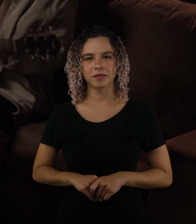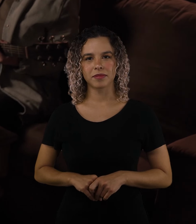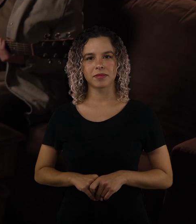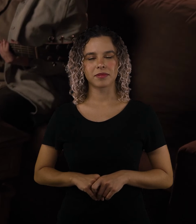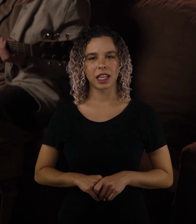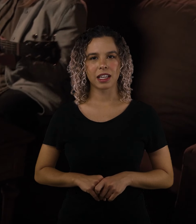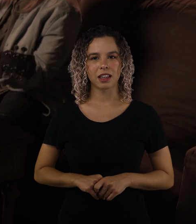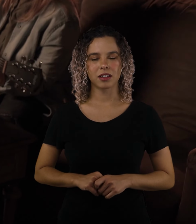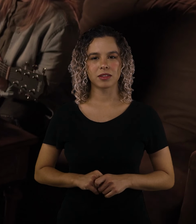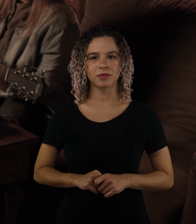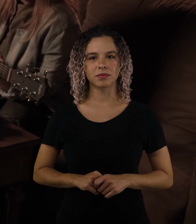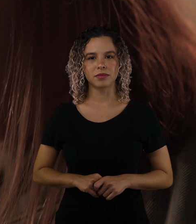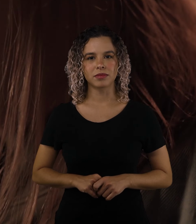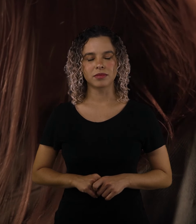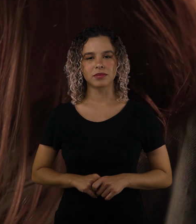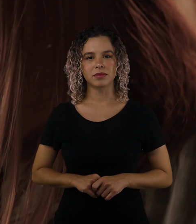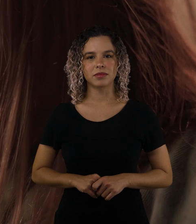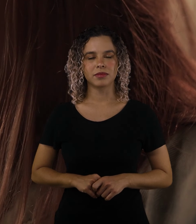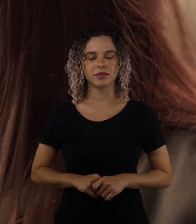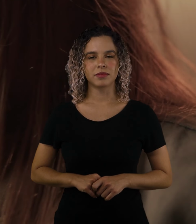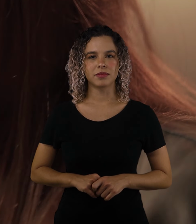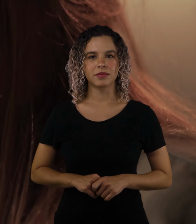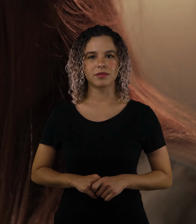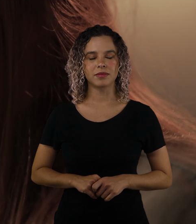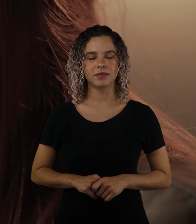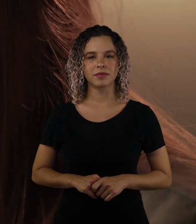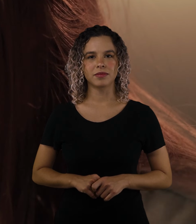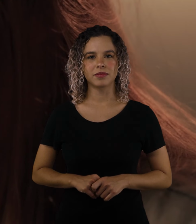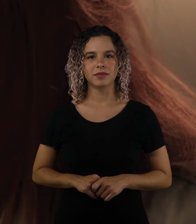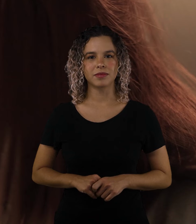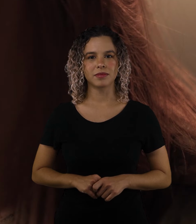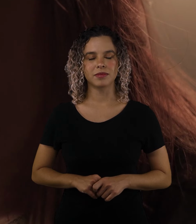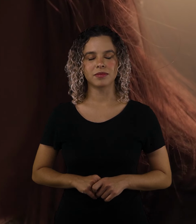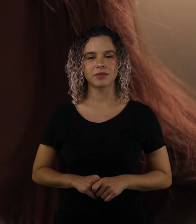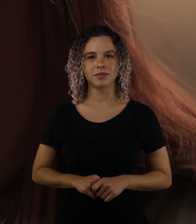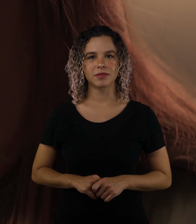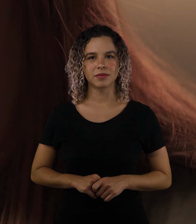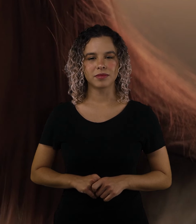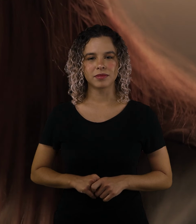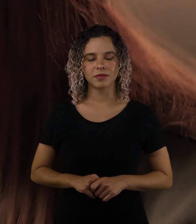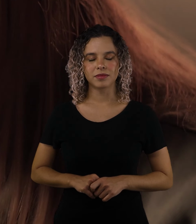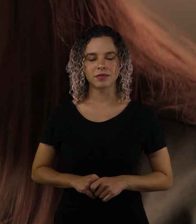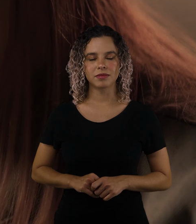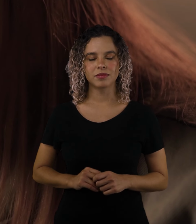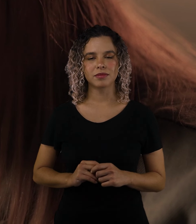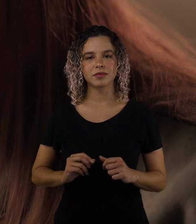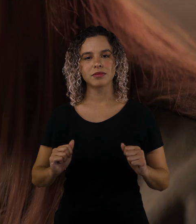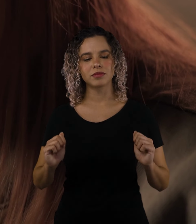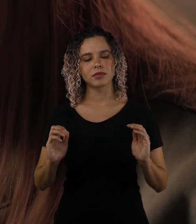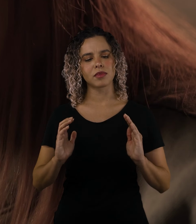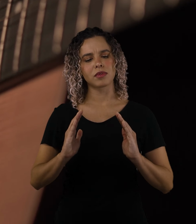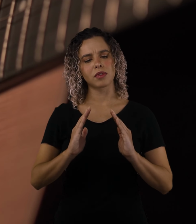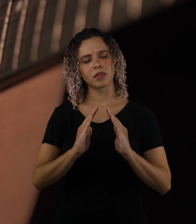e ele senta numa cadeira na minha frente. Respiro fundo e olho pra ele concentrada.